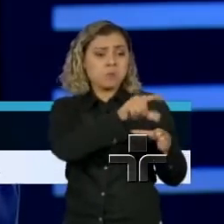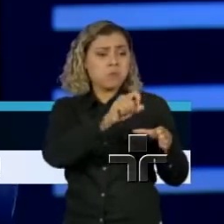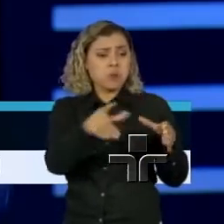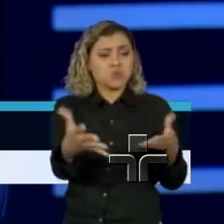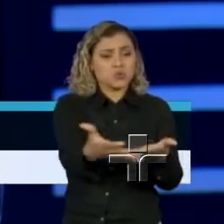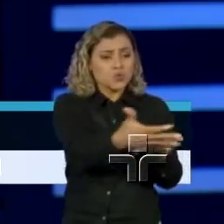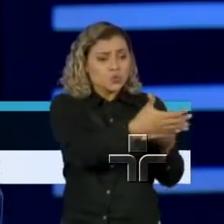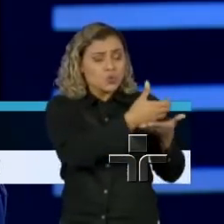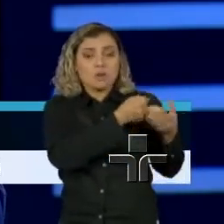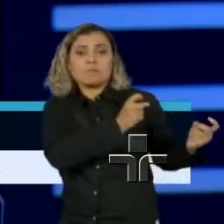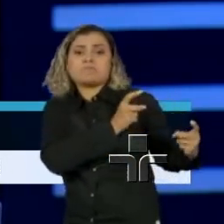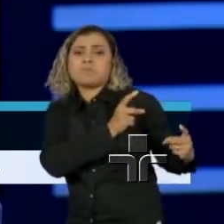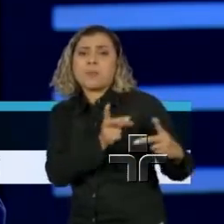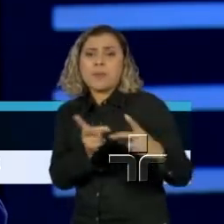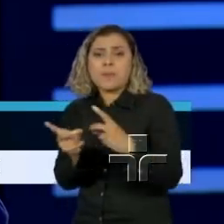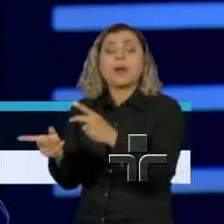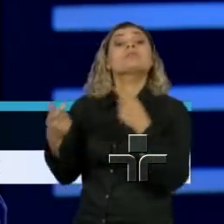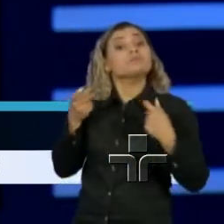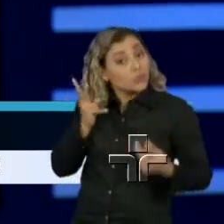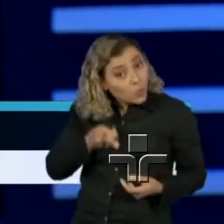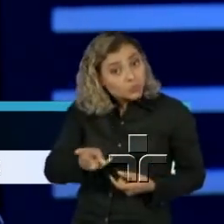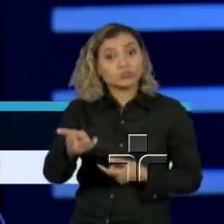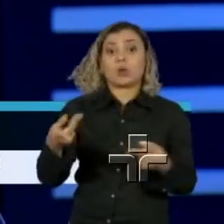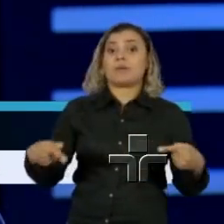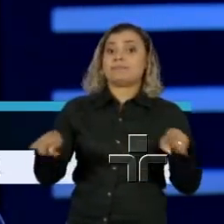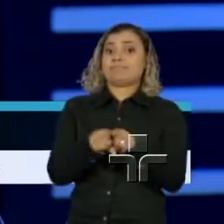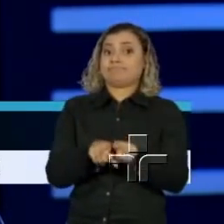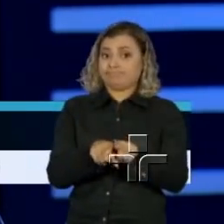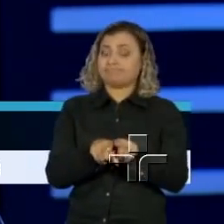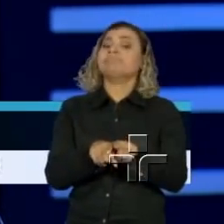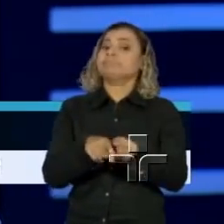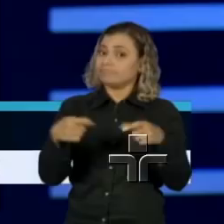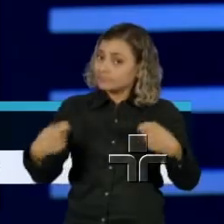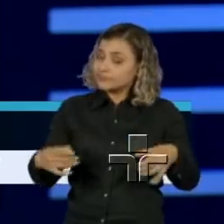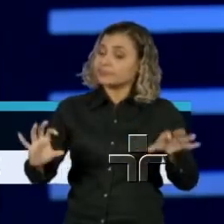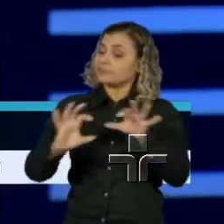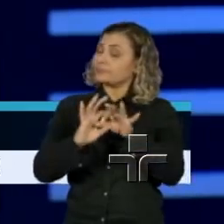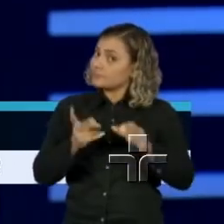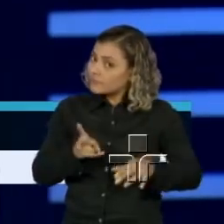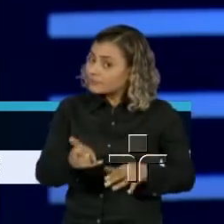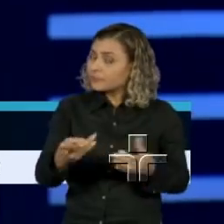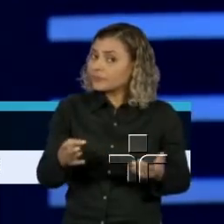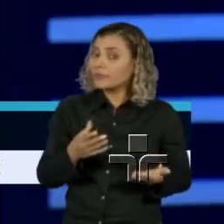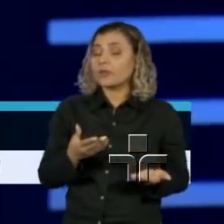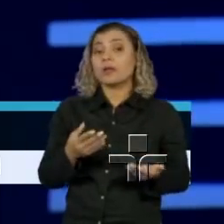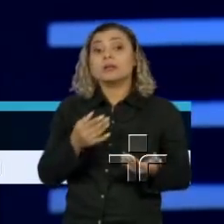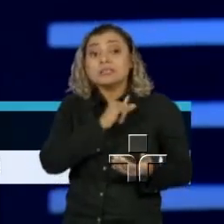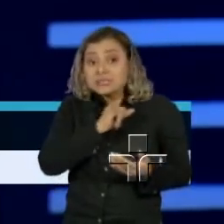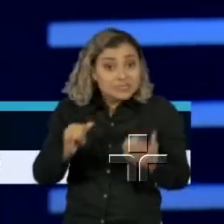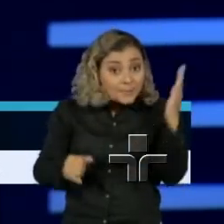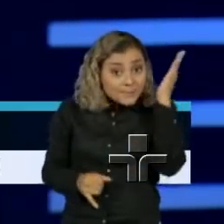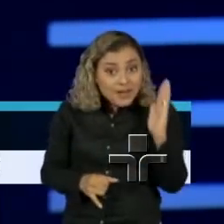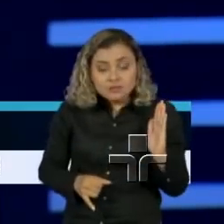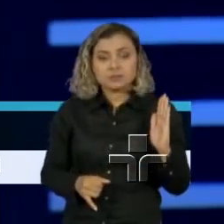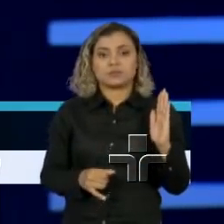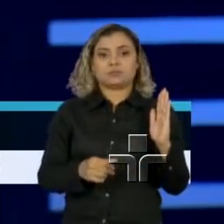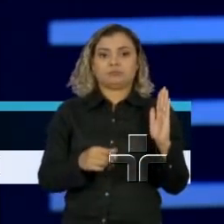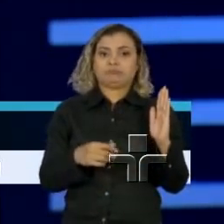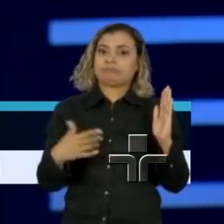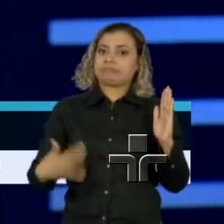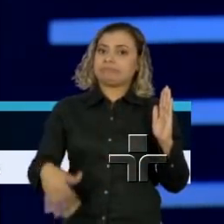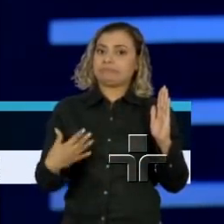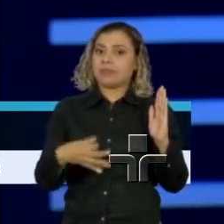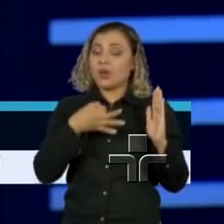precisa ainda mais manter os mercados que já tem e ampliar esses mercados. Caso o Brasil tenha uma posição